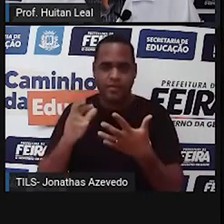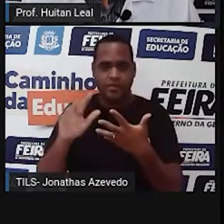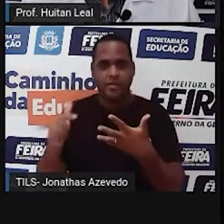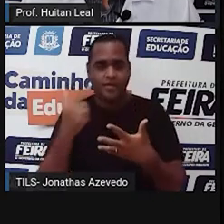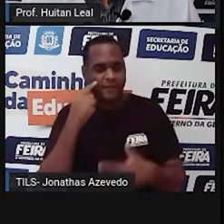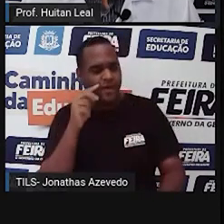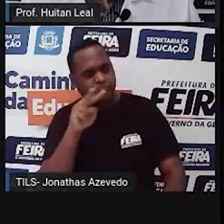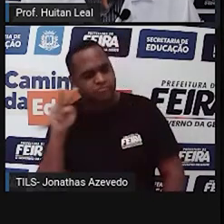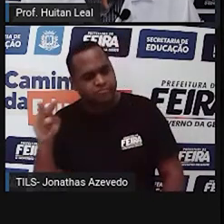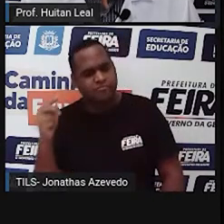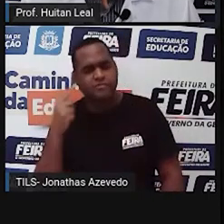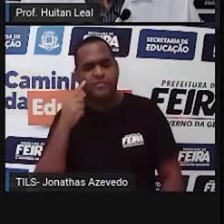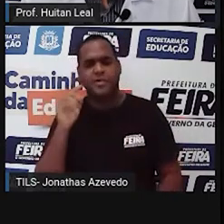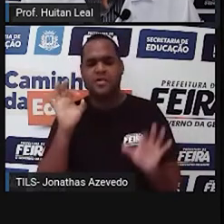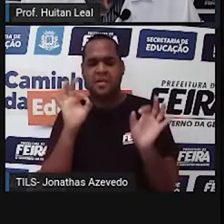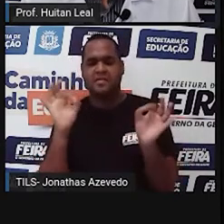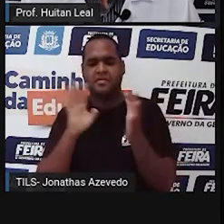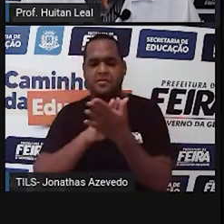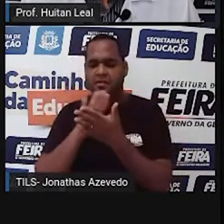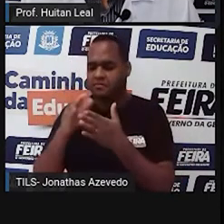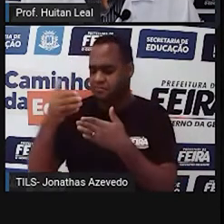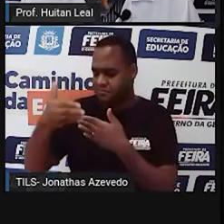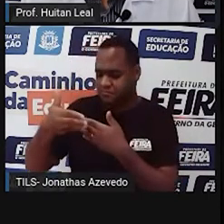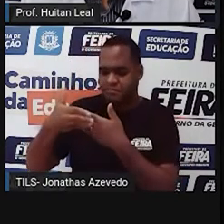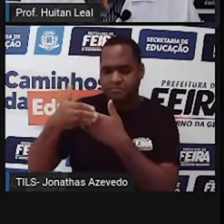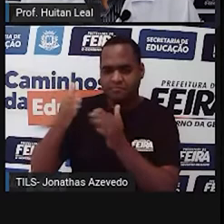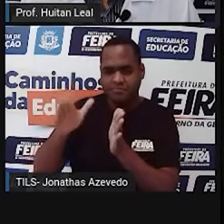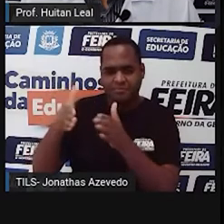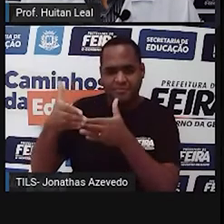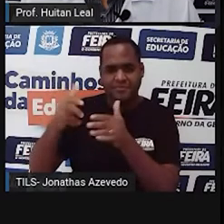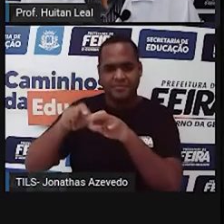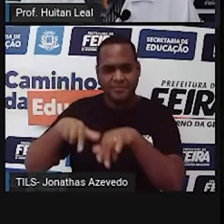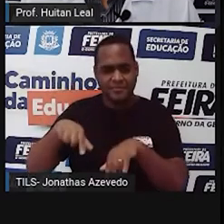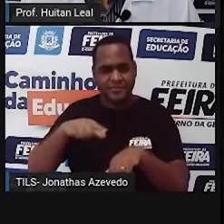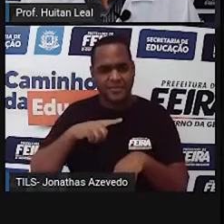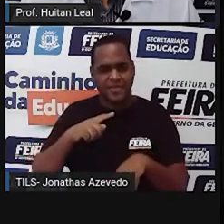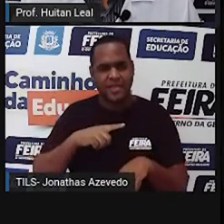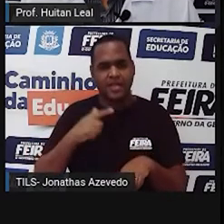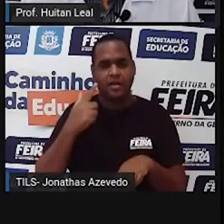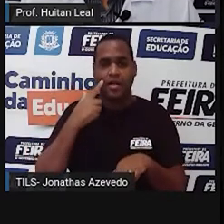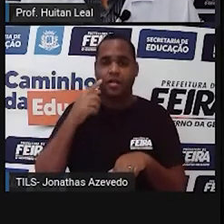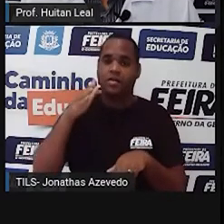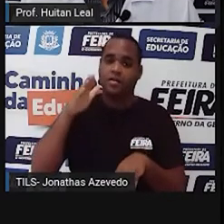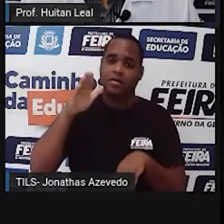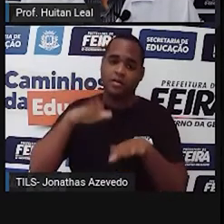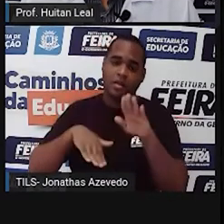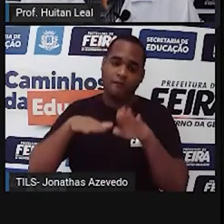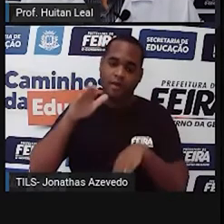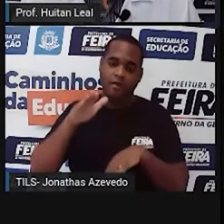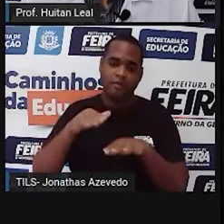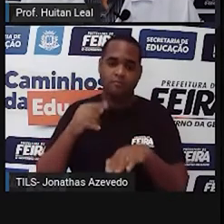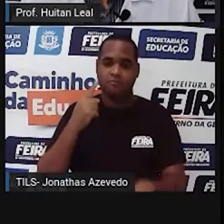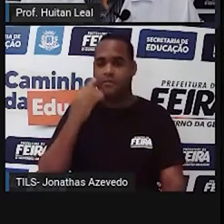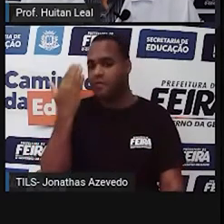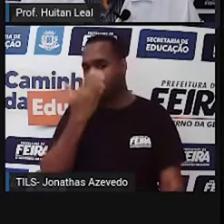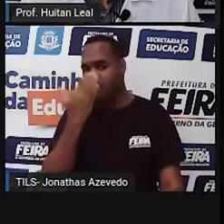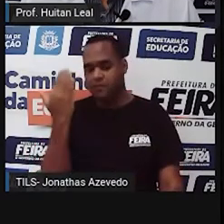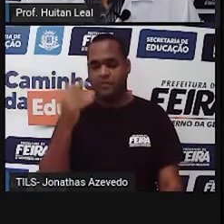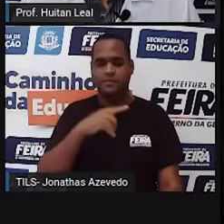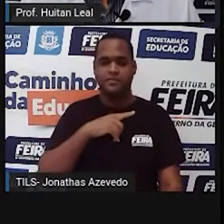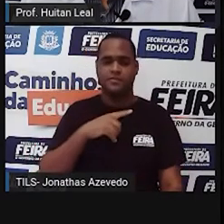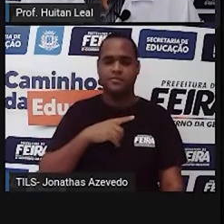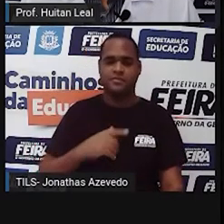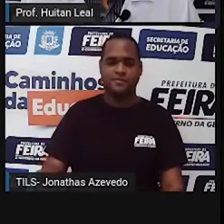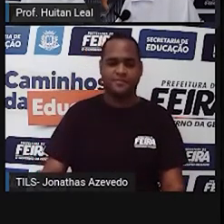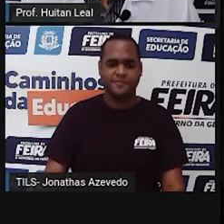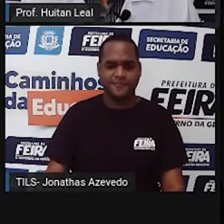menos destes nas embalagens. Ou talvez. É provável que a gente não veja mais. O Congresso quer tirar